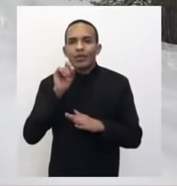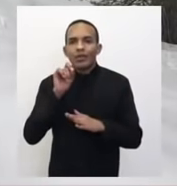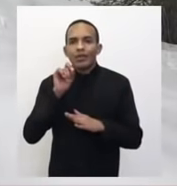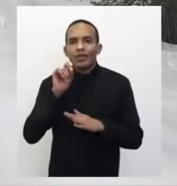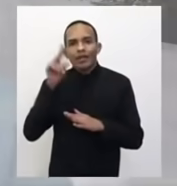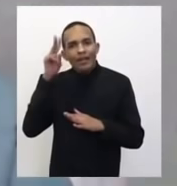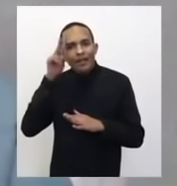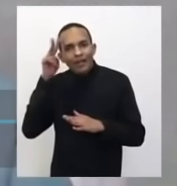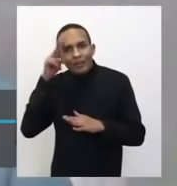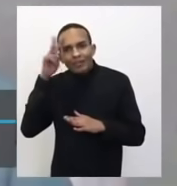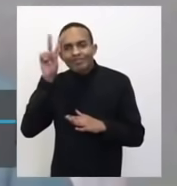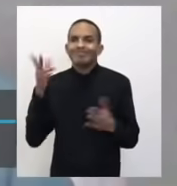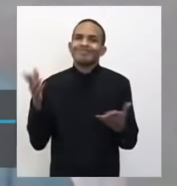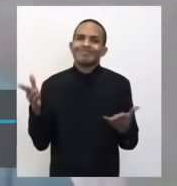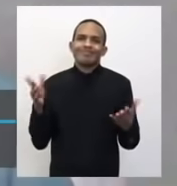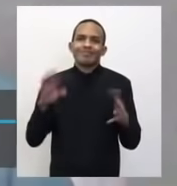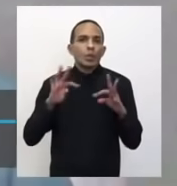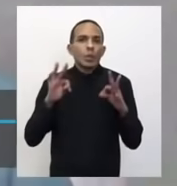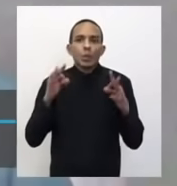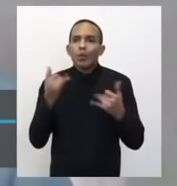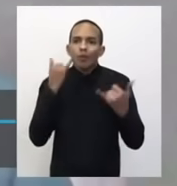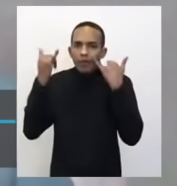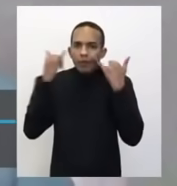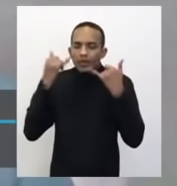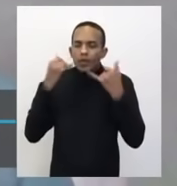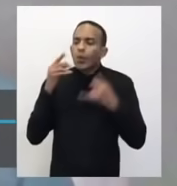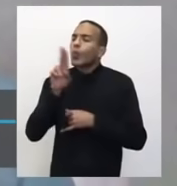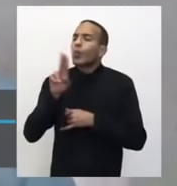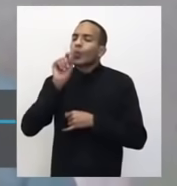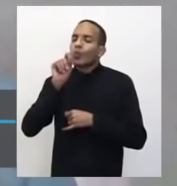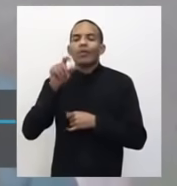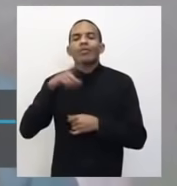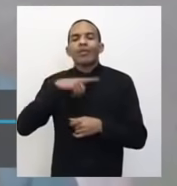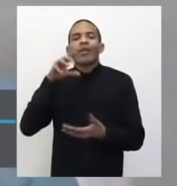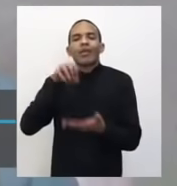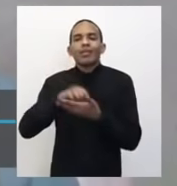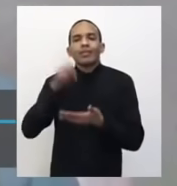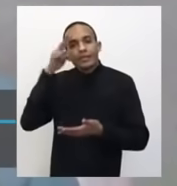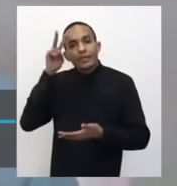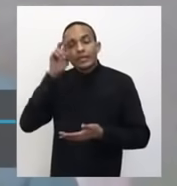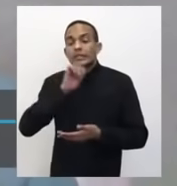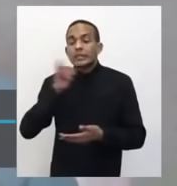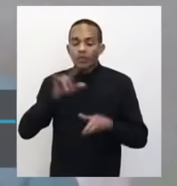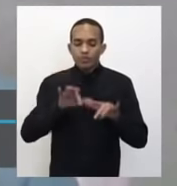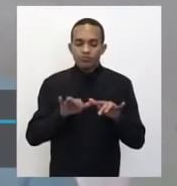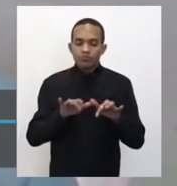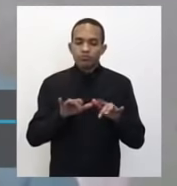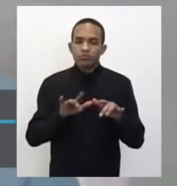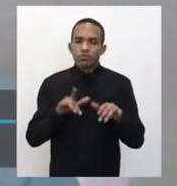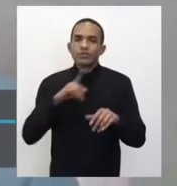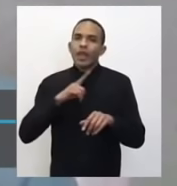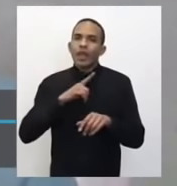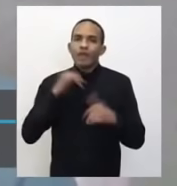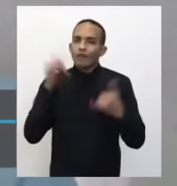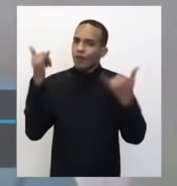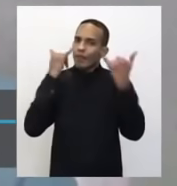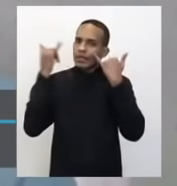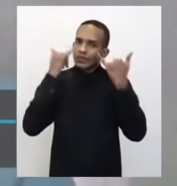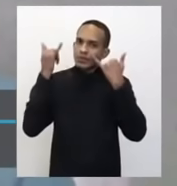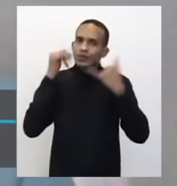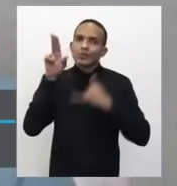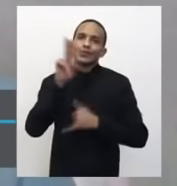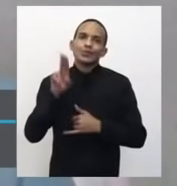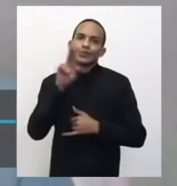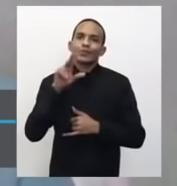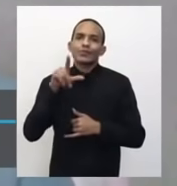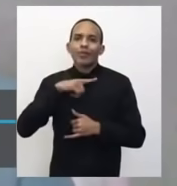ele gera um dado de navegação. Inclusive, se você entrar no seu computador, você tem lá um dado de navegação, que é o seu